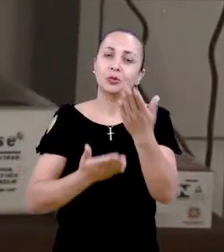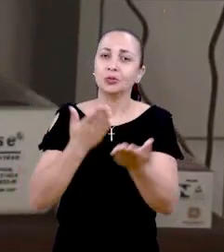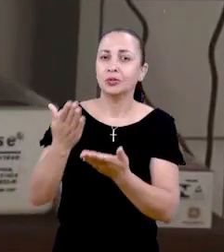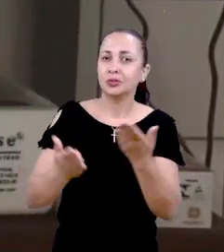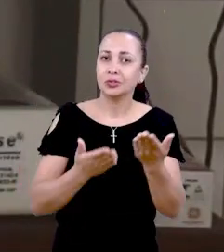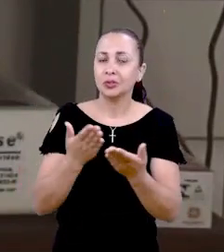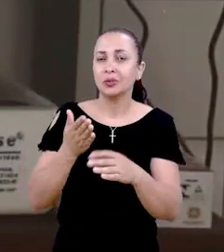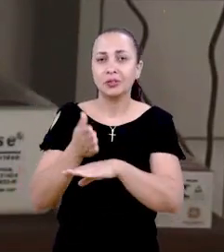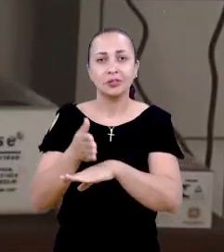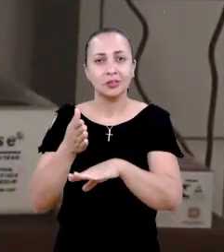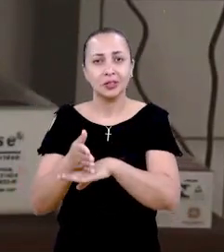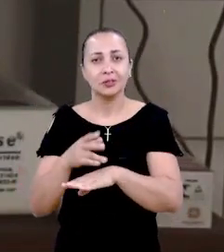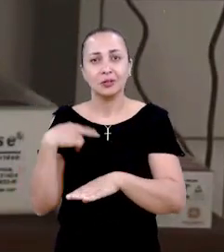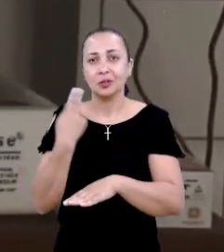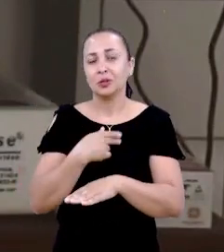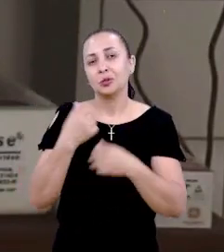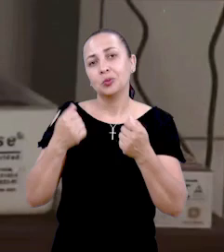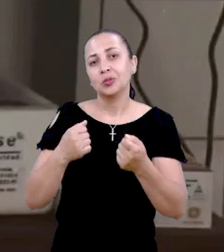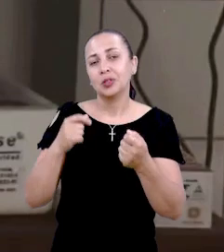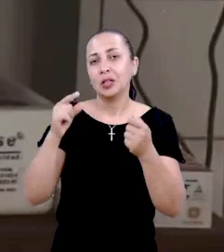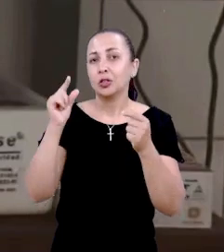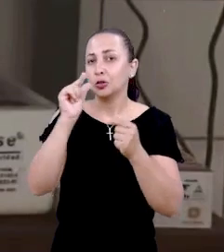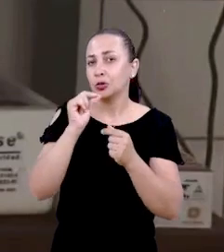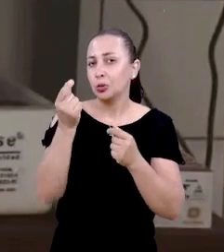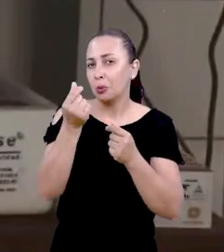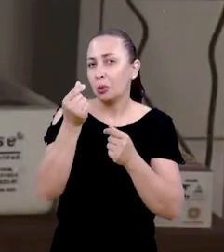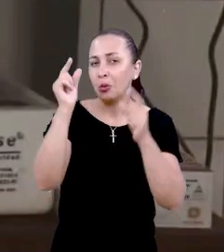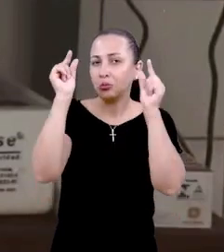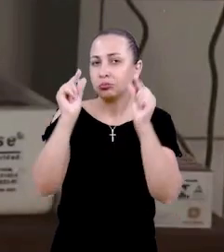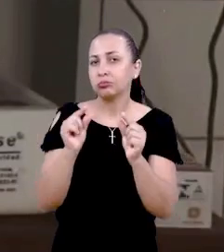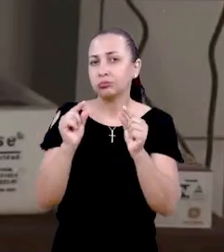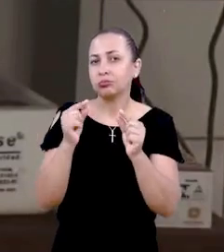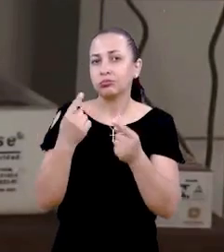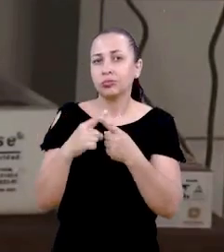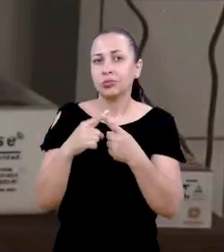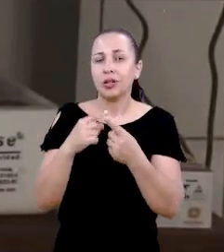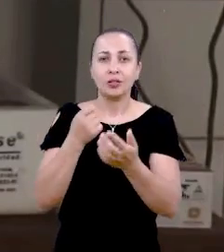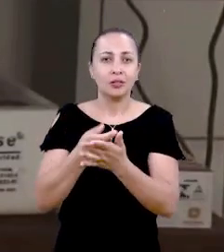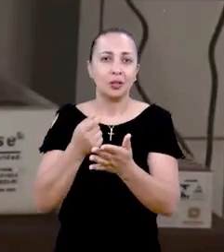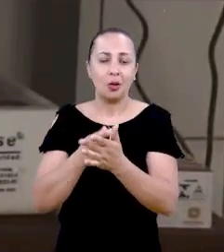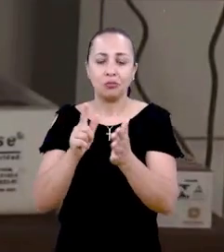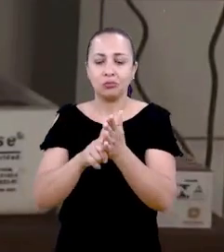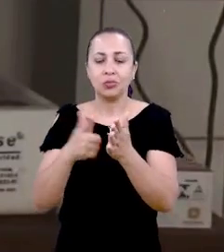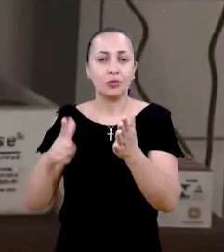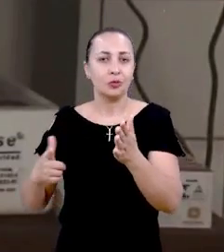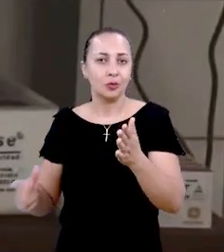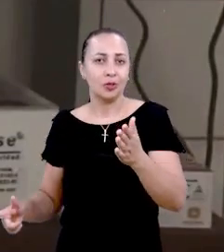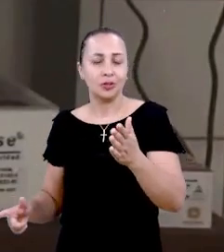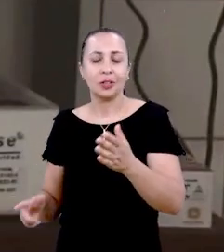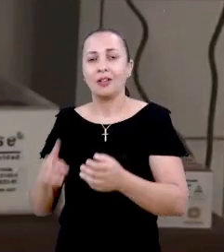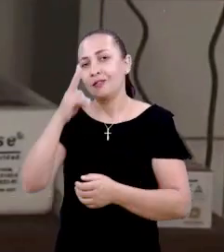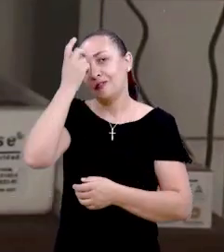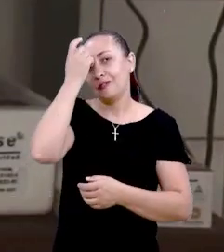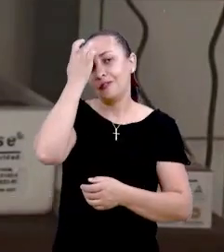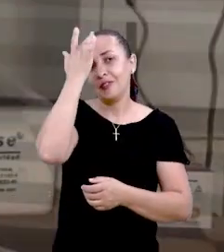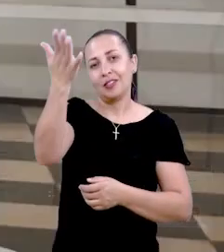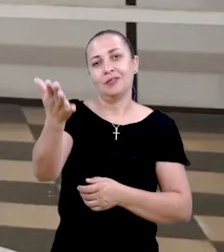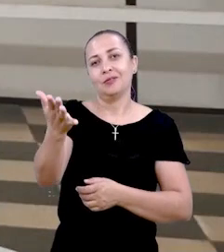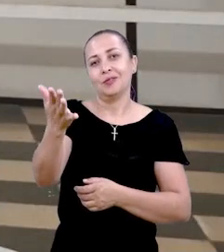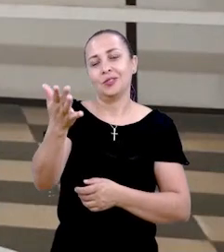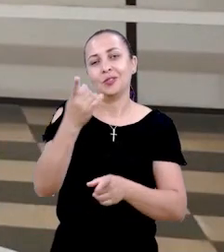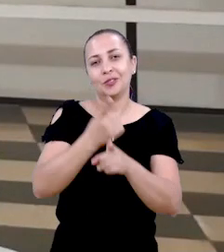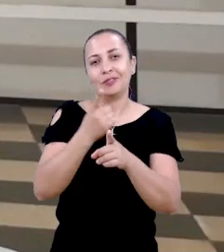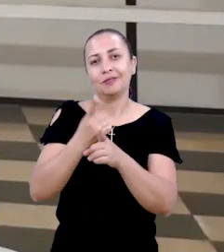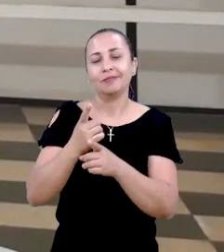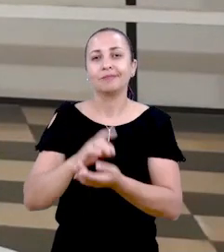tratamento acessível, que a gente pretende ser de baixo custo, por conta das aquisições da folha ser de fácil acesso. Os